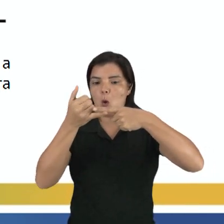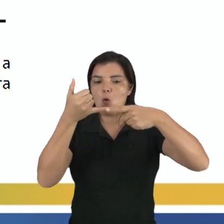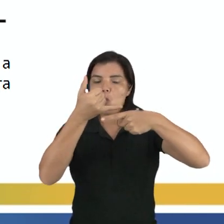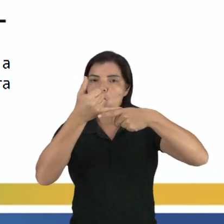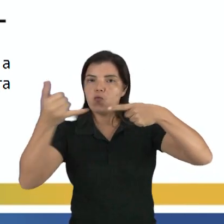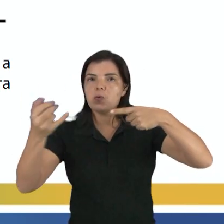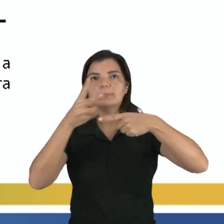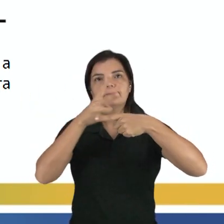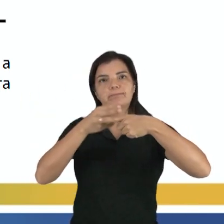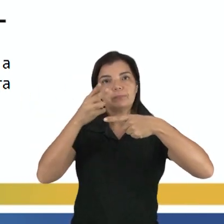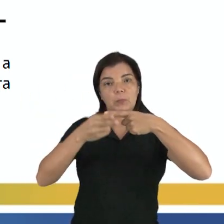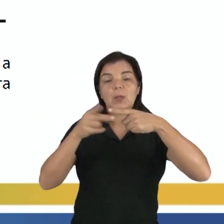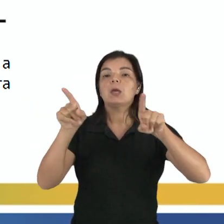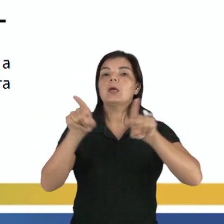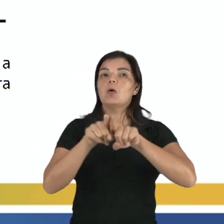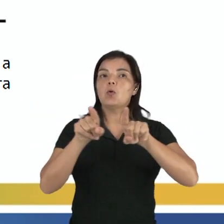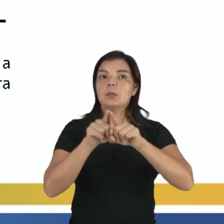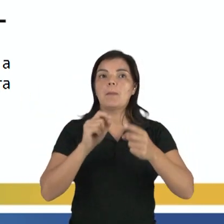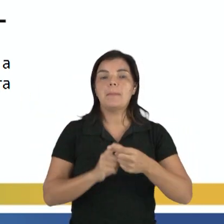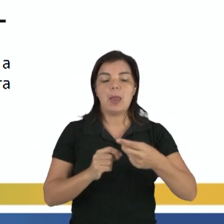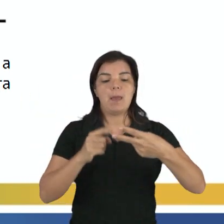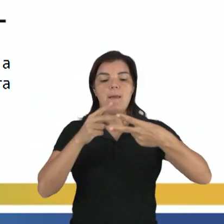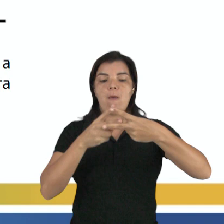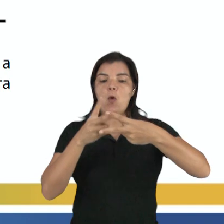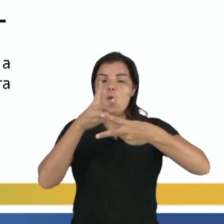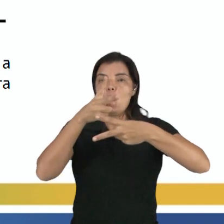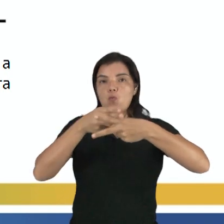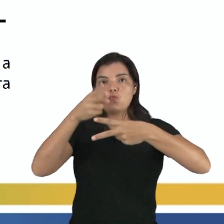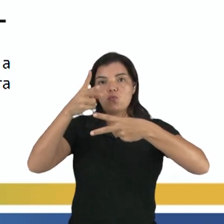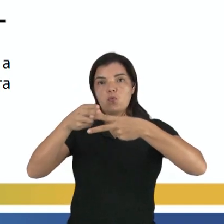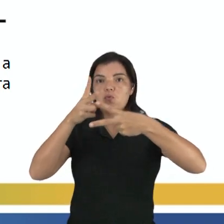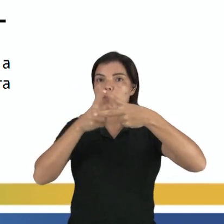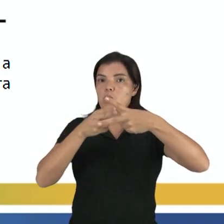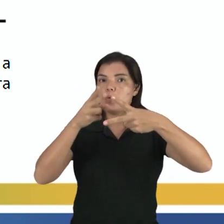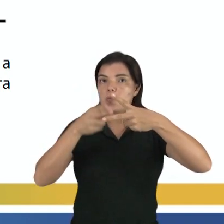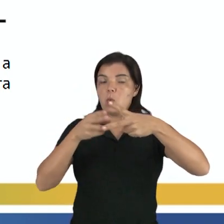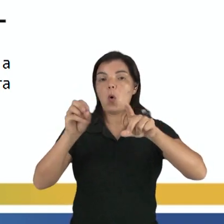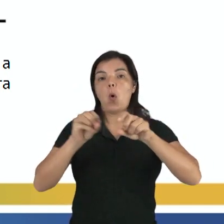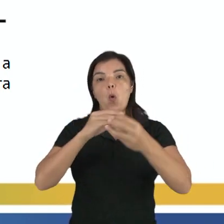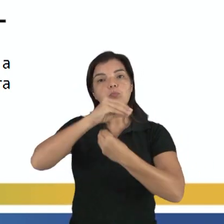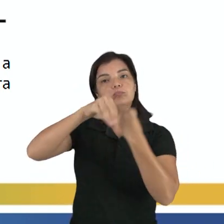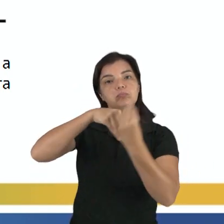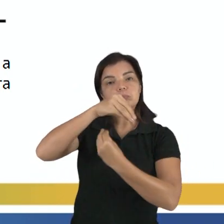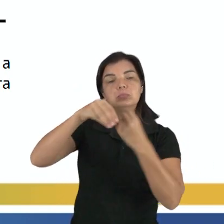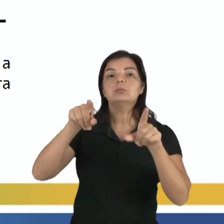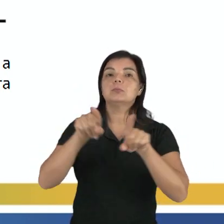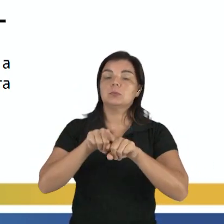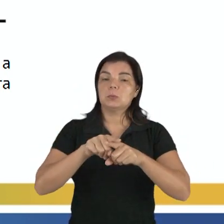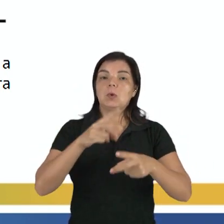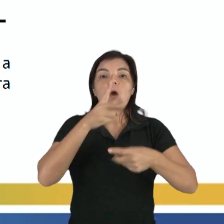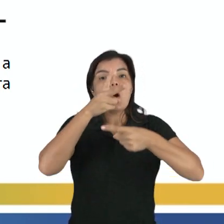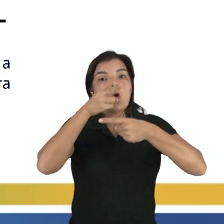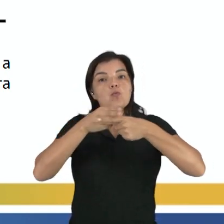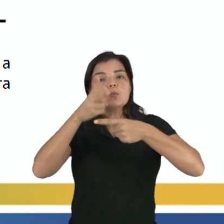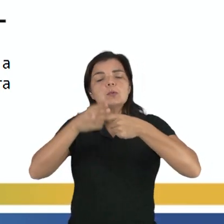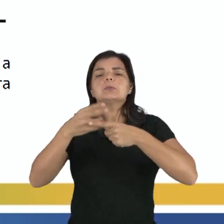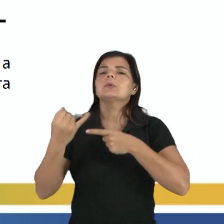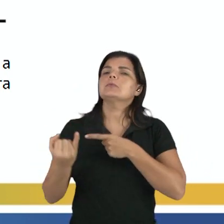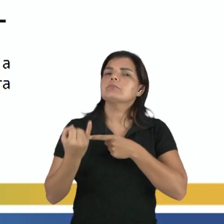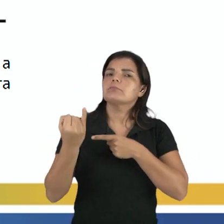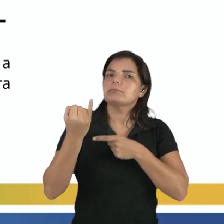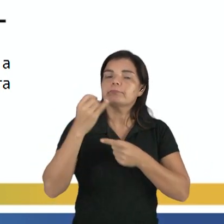Ok em paralelo em série ou na associação mista também tá em série que é que nós temos de